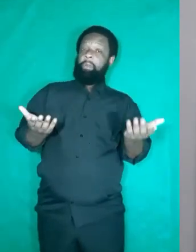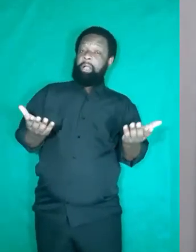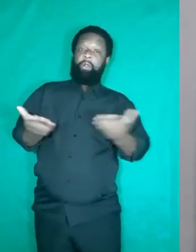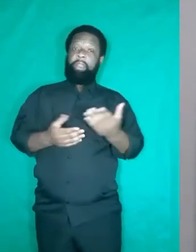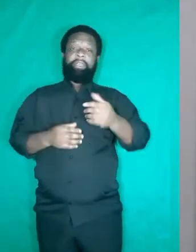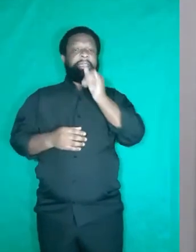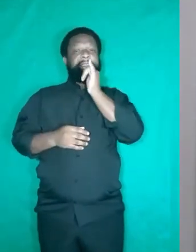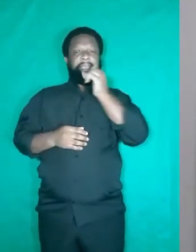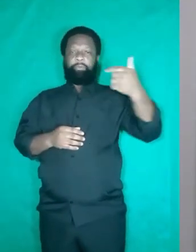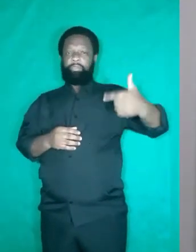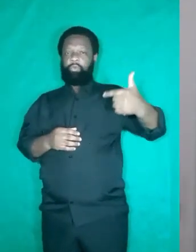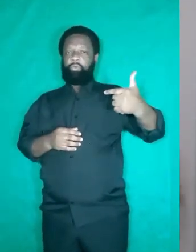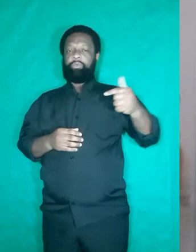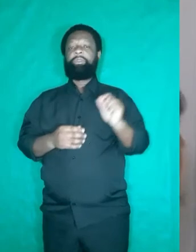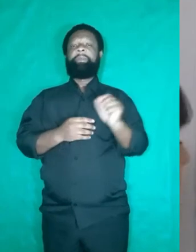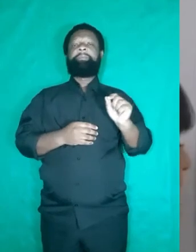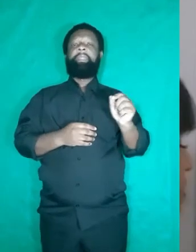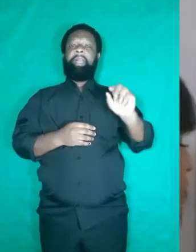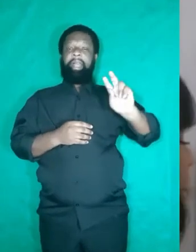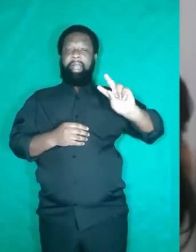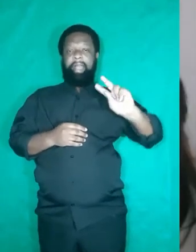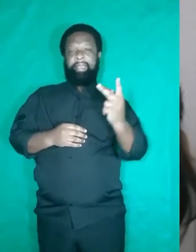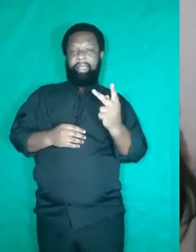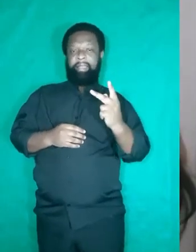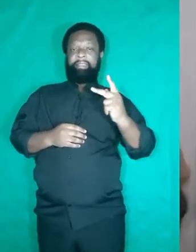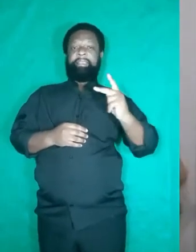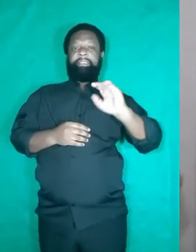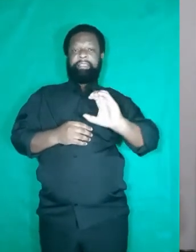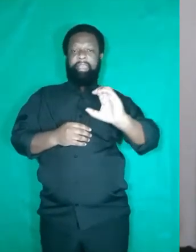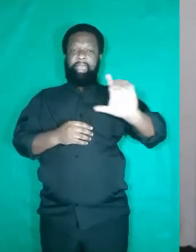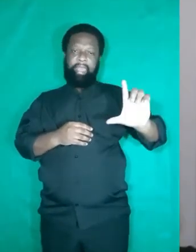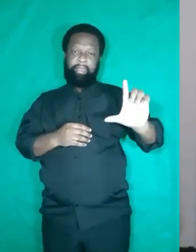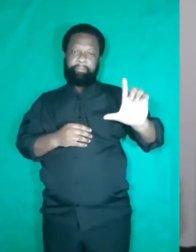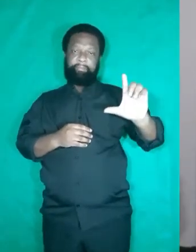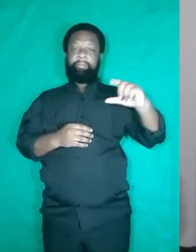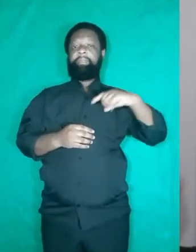Bom, pessoal, o segundo exemplo, HCl. Nós temos